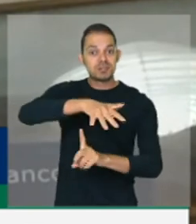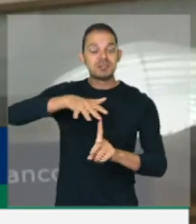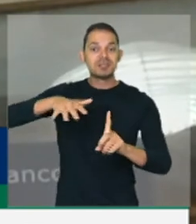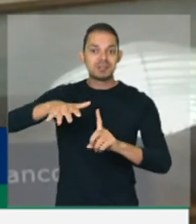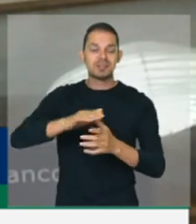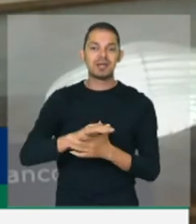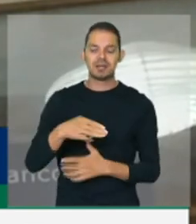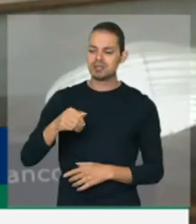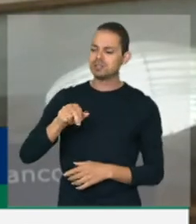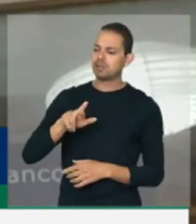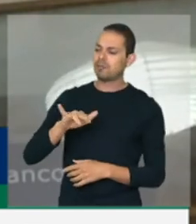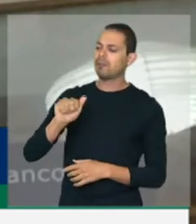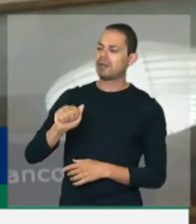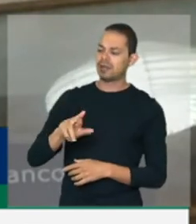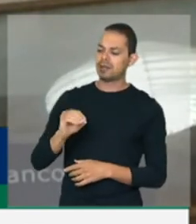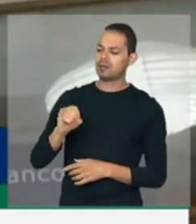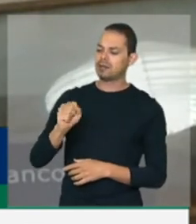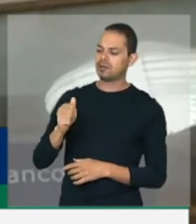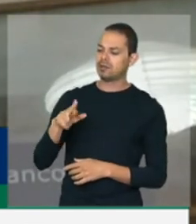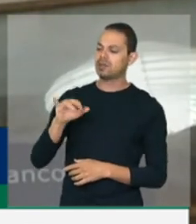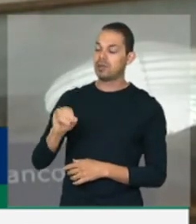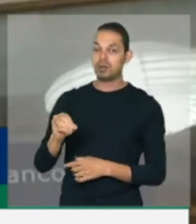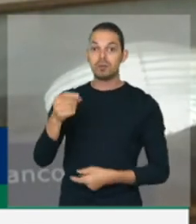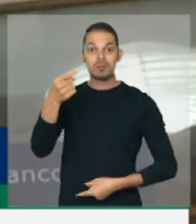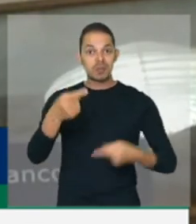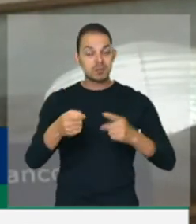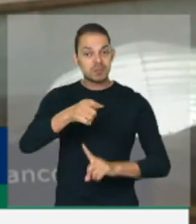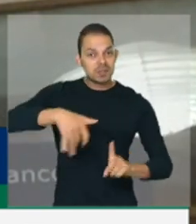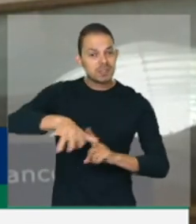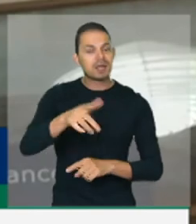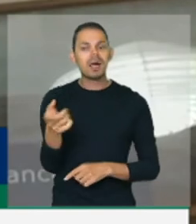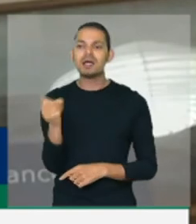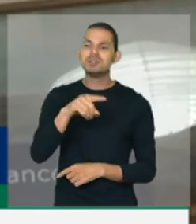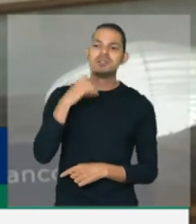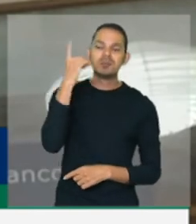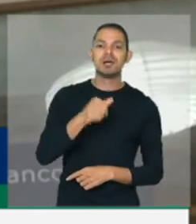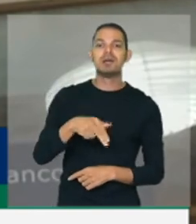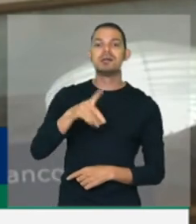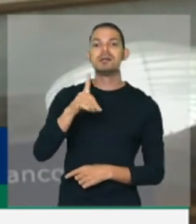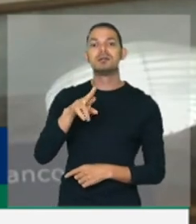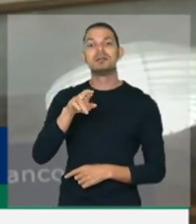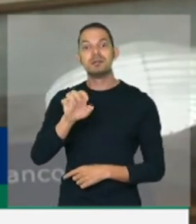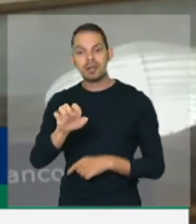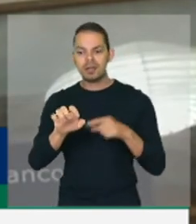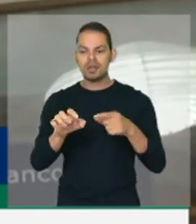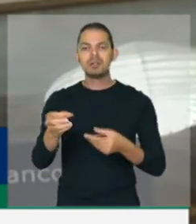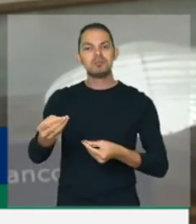do Rosário. É uma disputa de sociedade, deputado André Figueiredo,